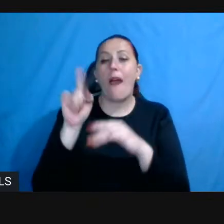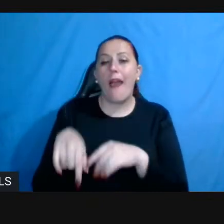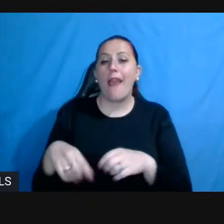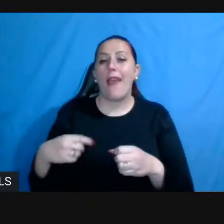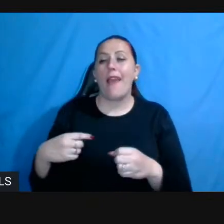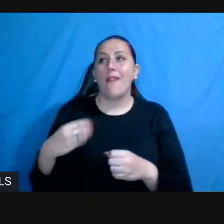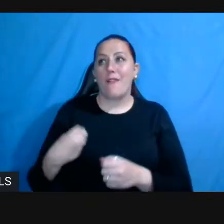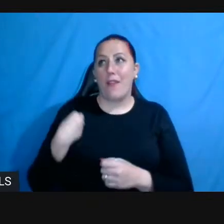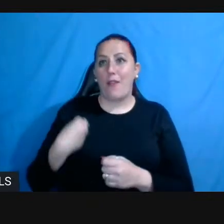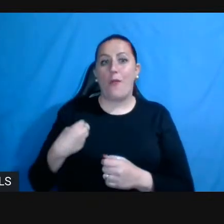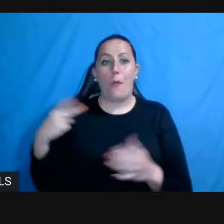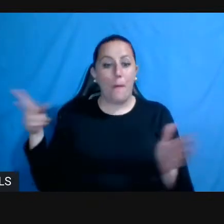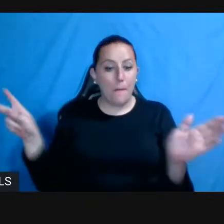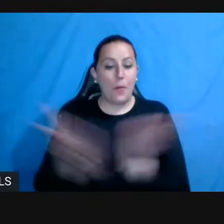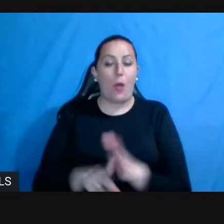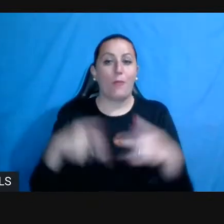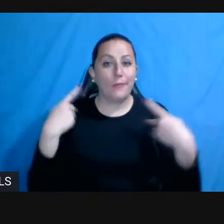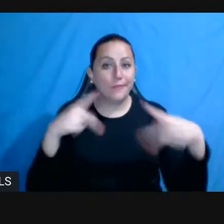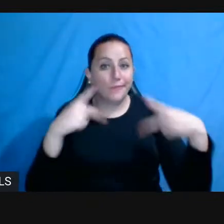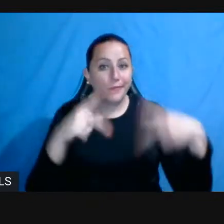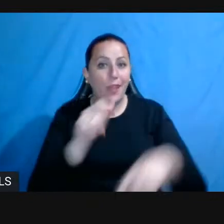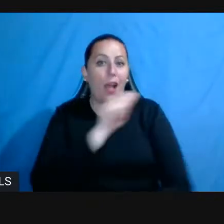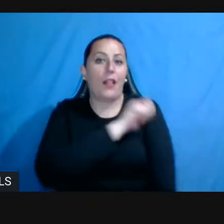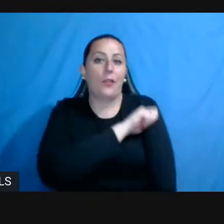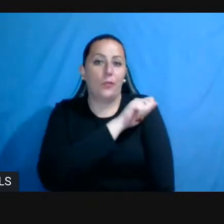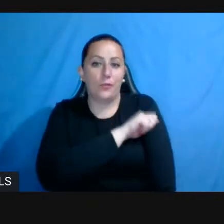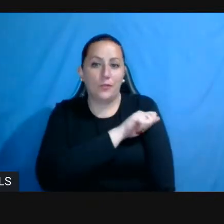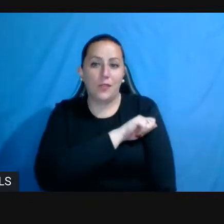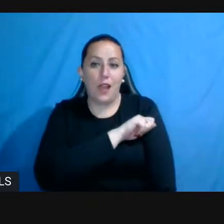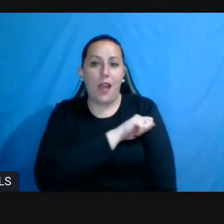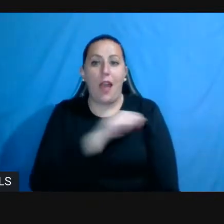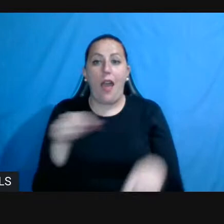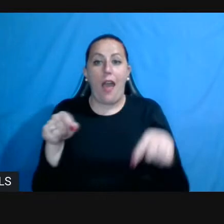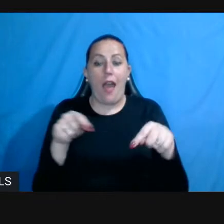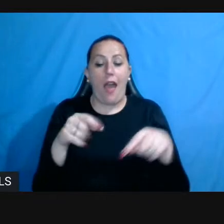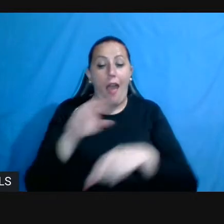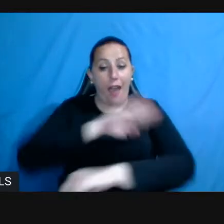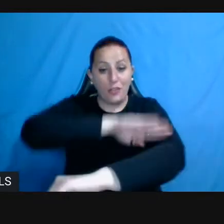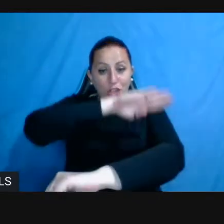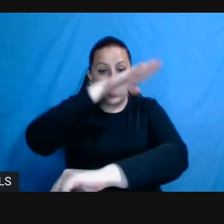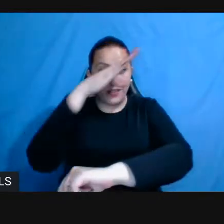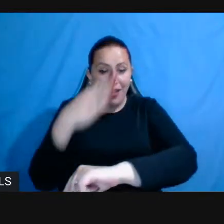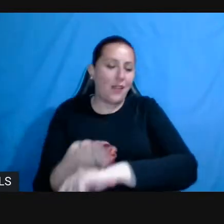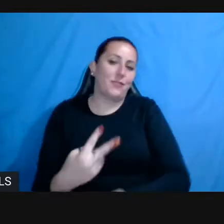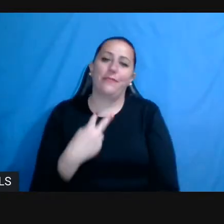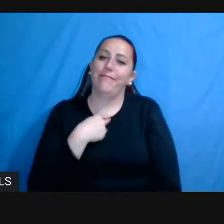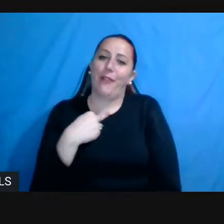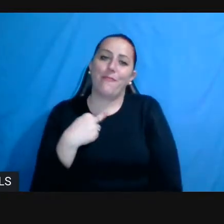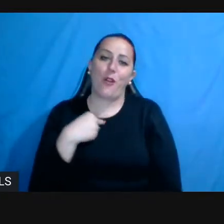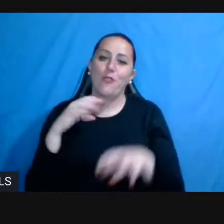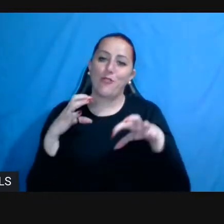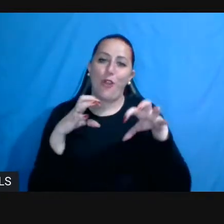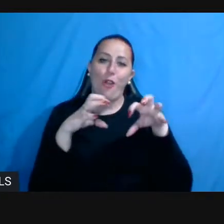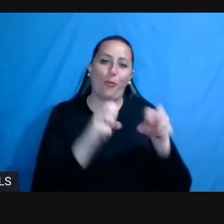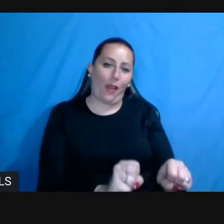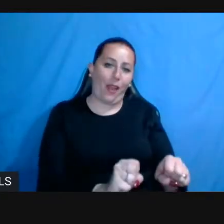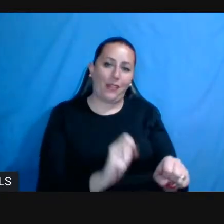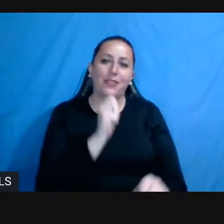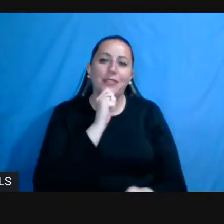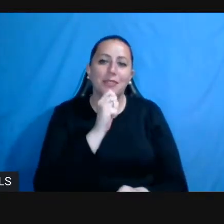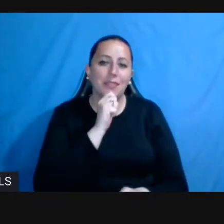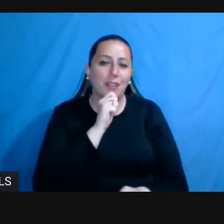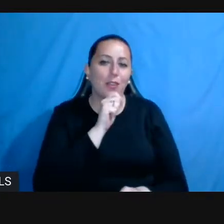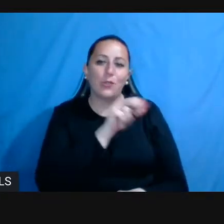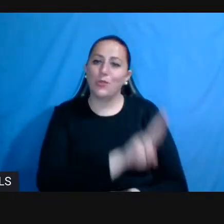ficou magnífica, infelizmente, ela não pôde ser ocupada ainda, porque o momento